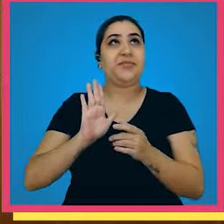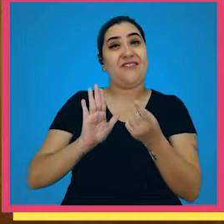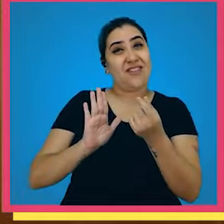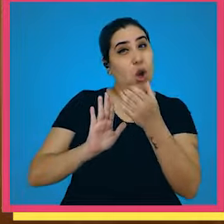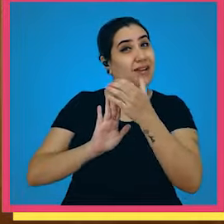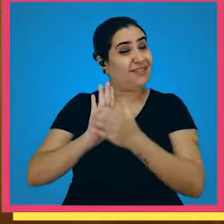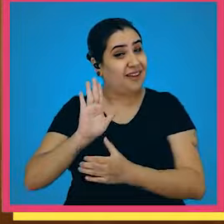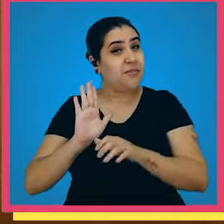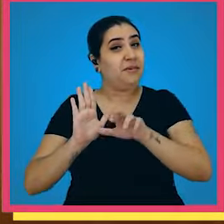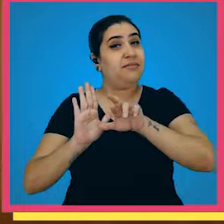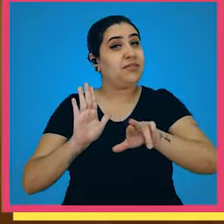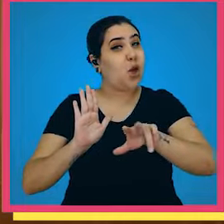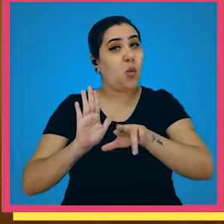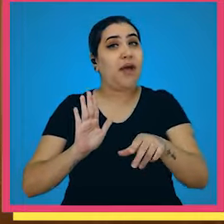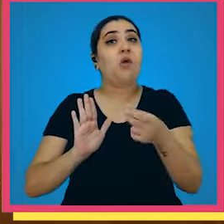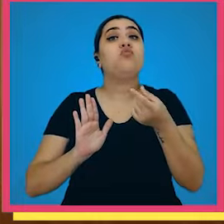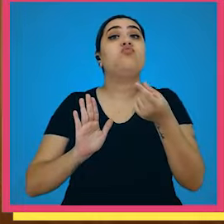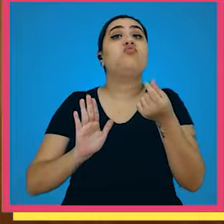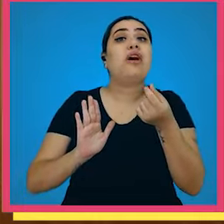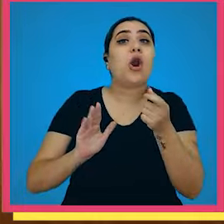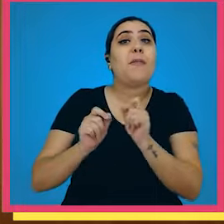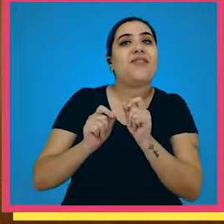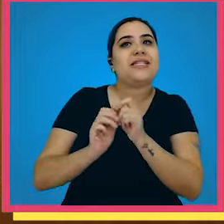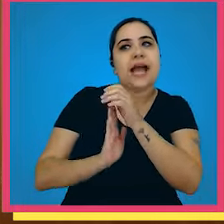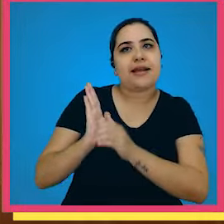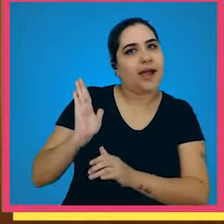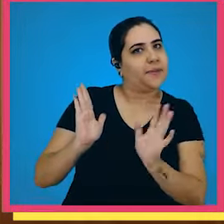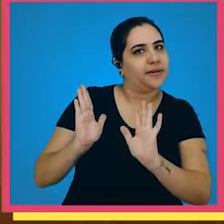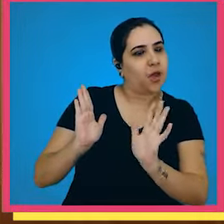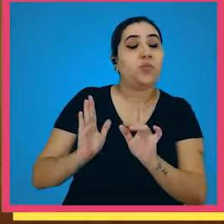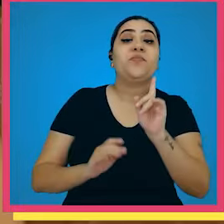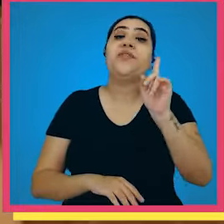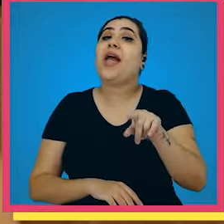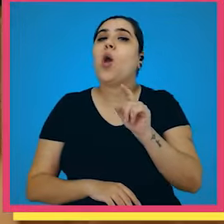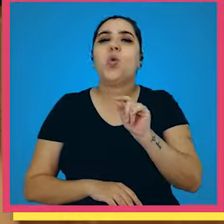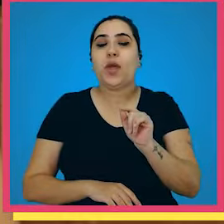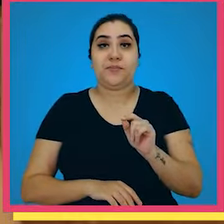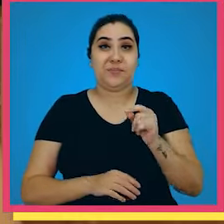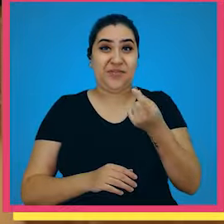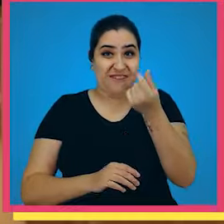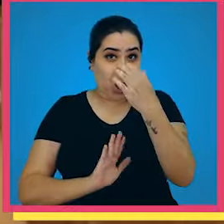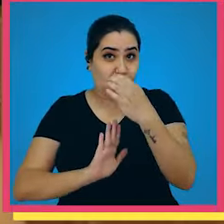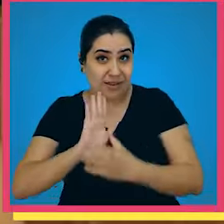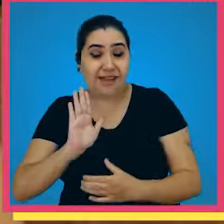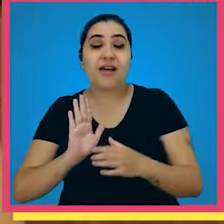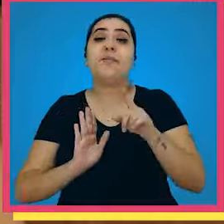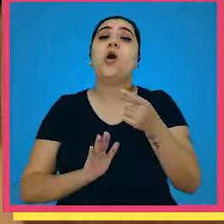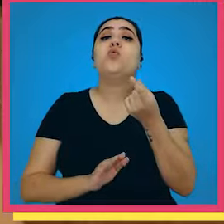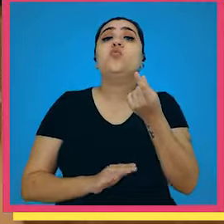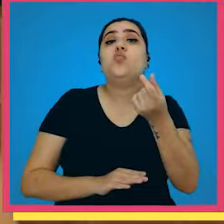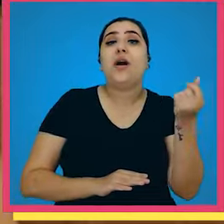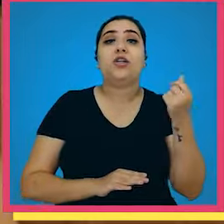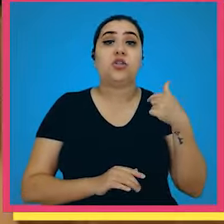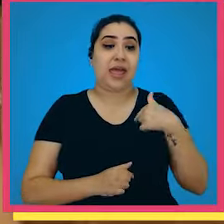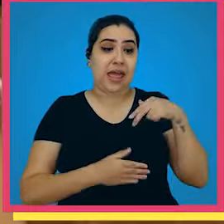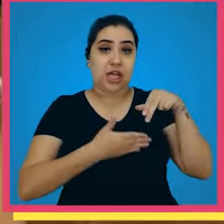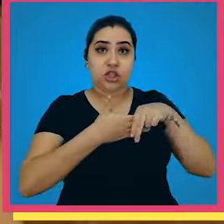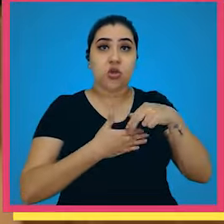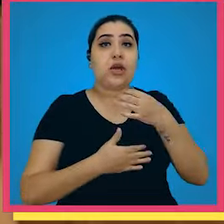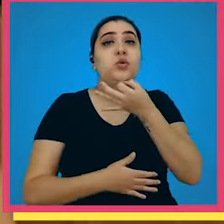Não, valor de capa não é o quanto custa para fazer a capa do livro. Basicamente, valor de capa é o quanto que as